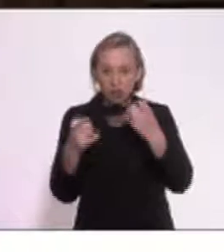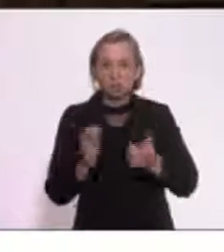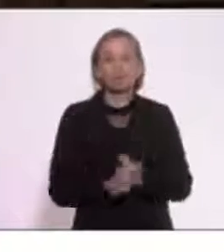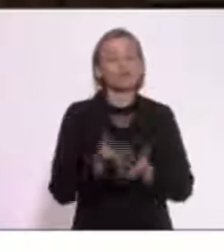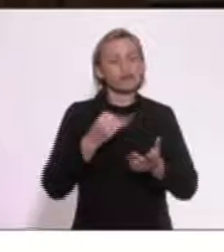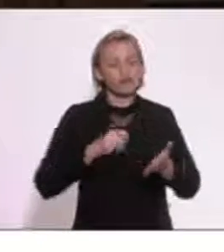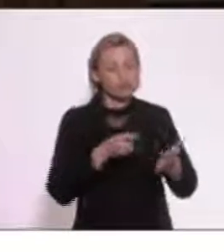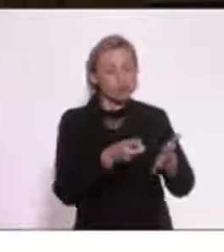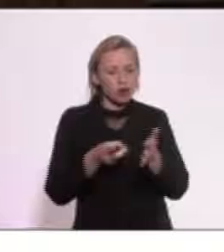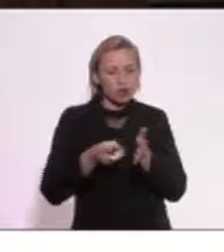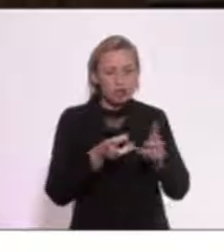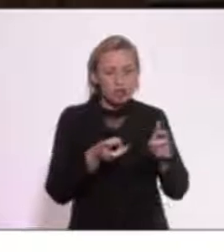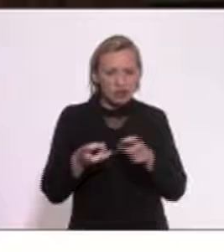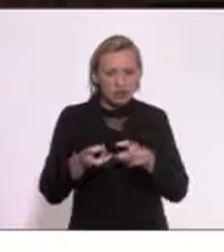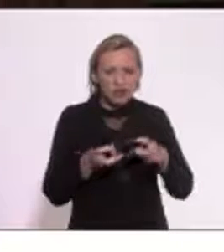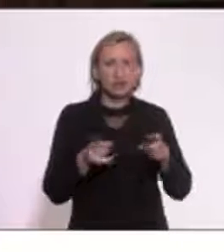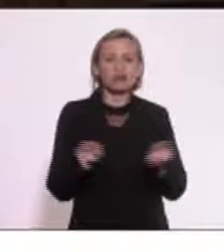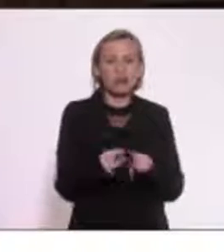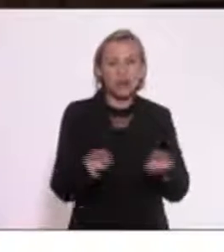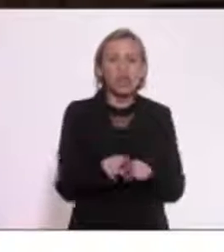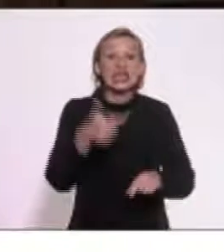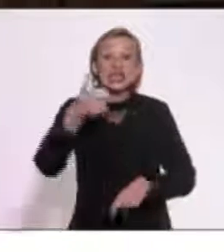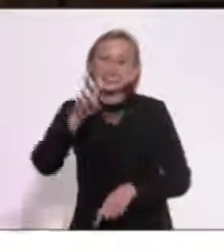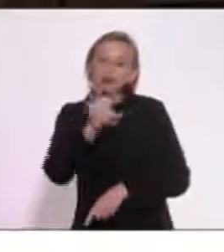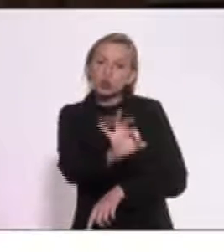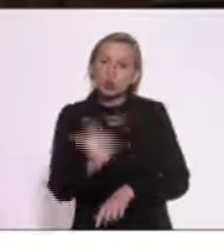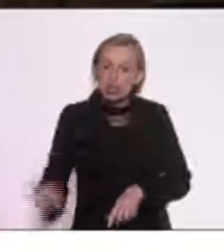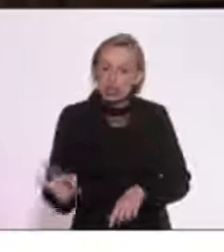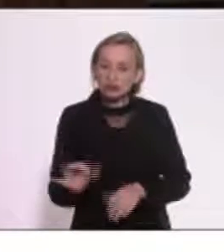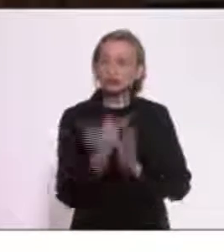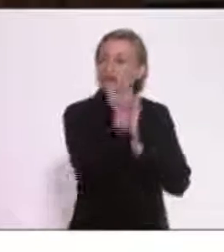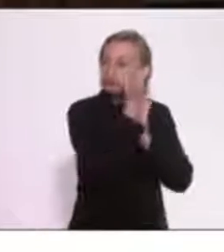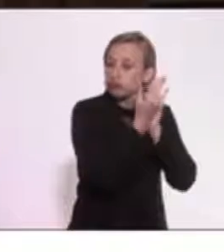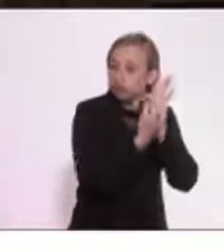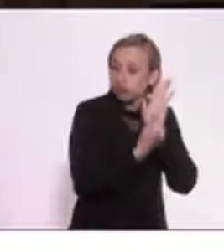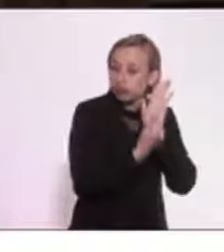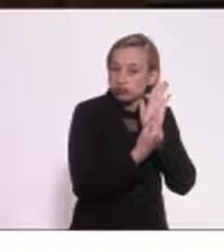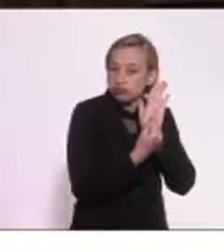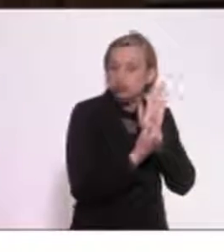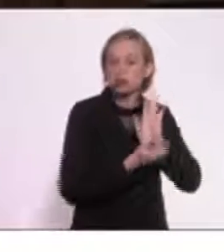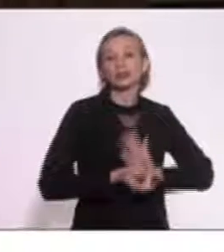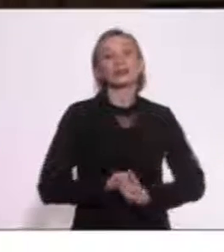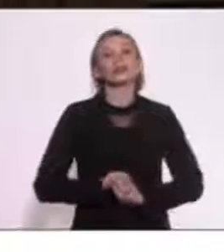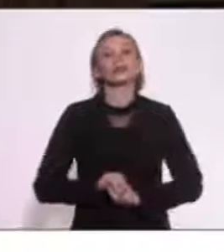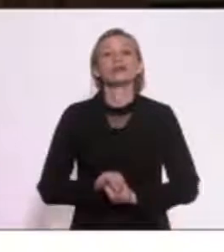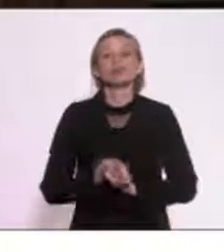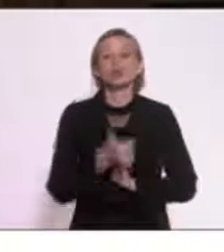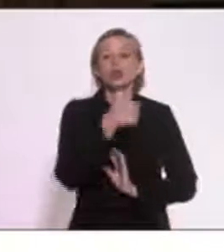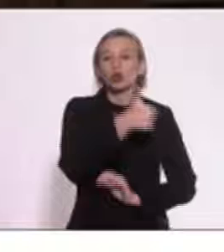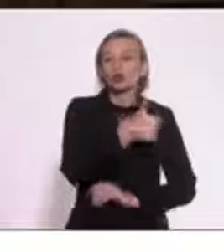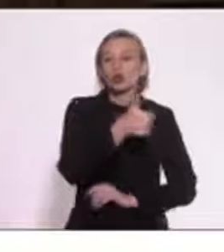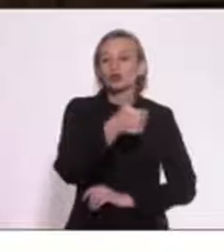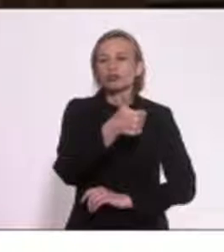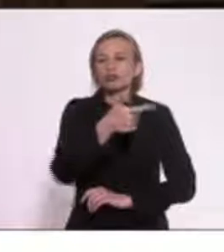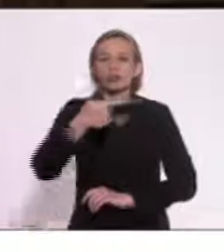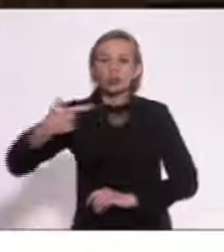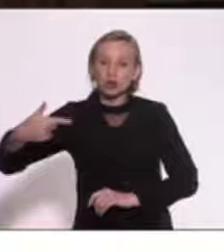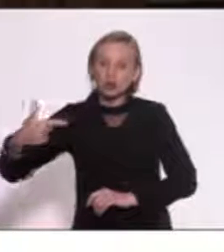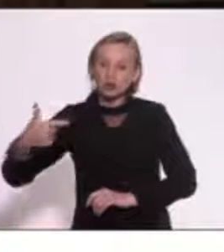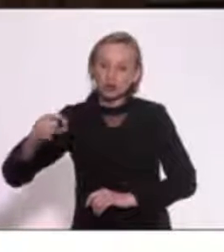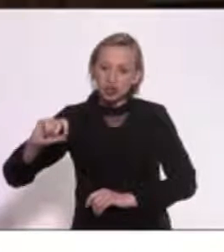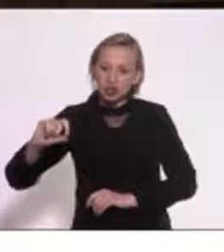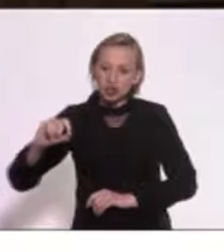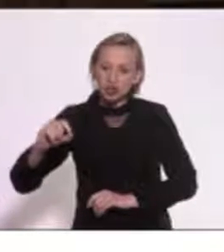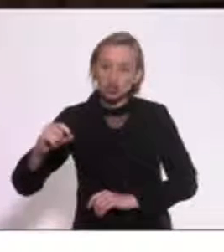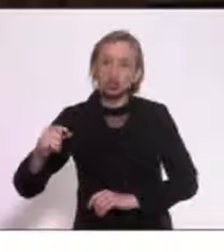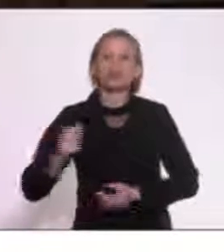vamos verificar que 15% desse orçamento previsto para 2020 estará